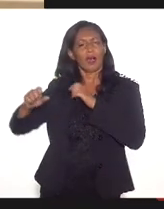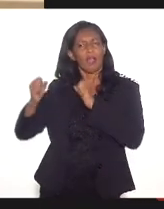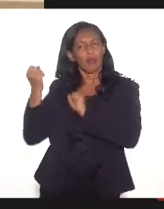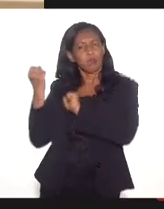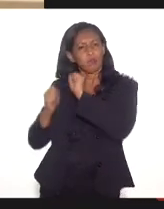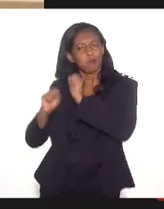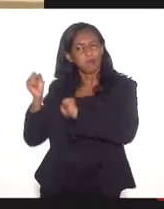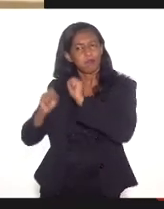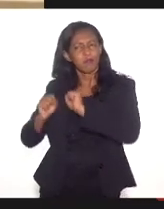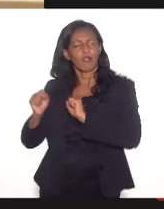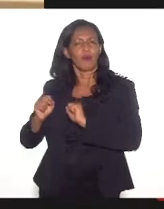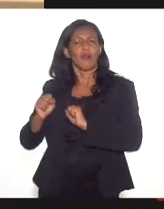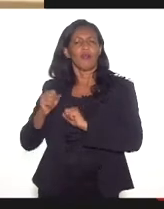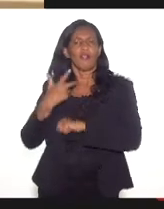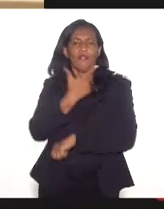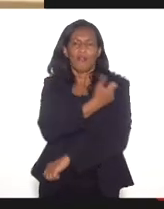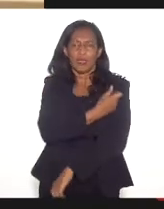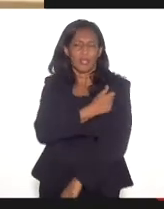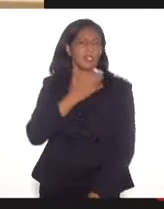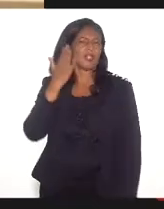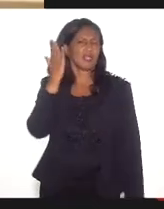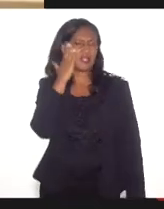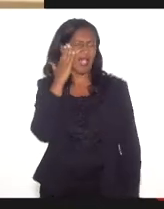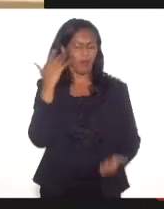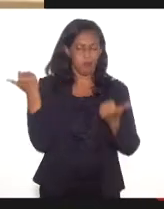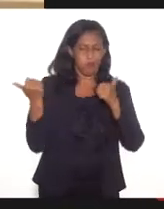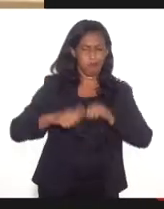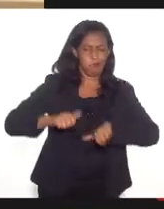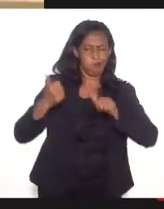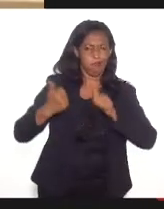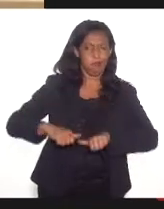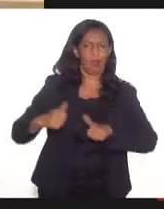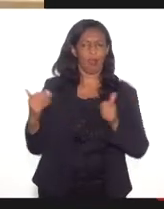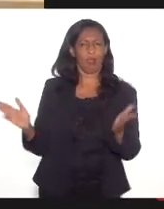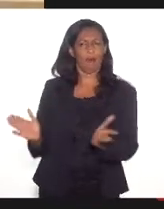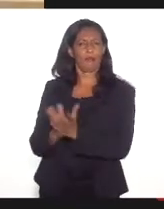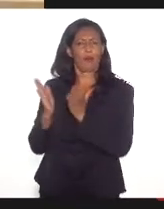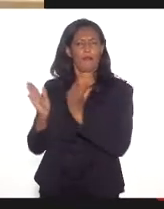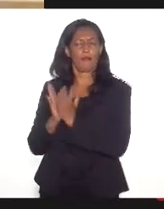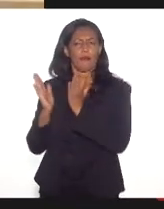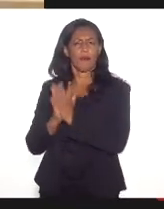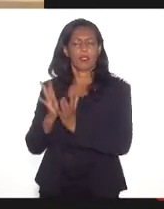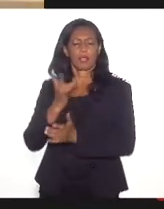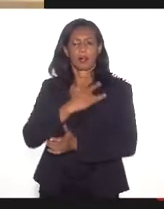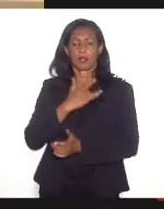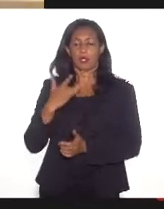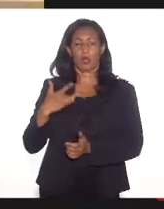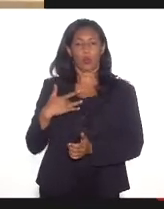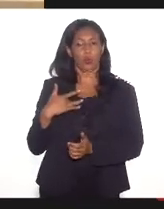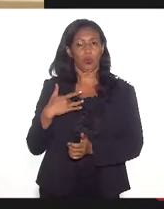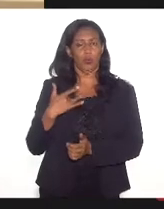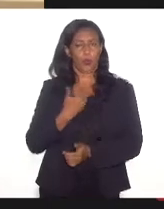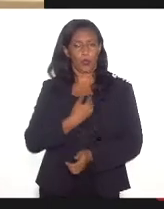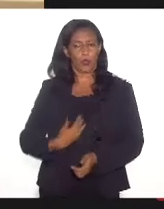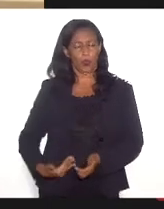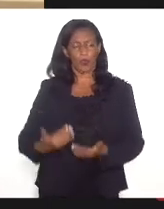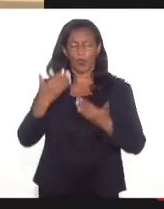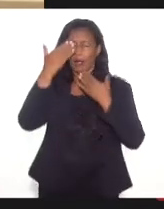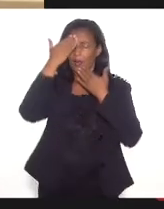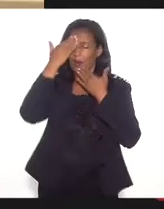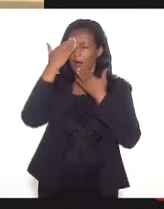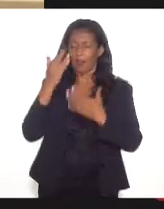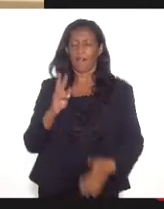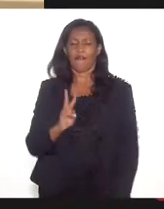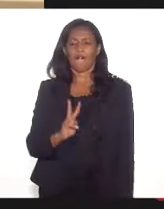sabe o diagnóstico também da pobreza com relação à própria saúde pública. Então, agradeço o